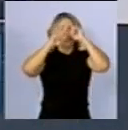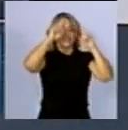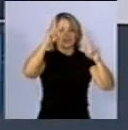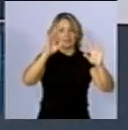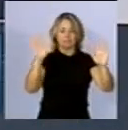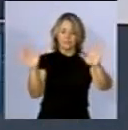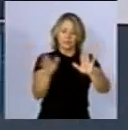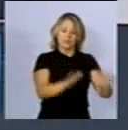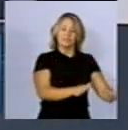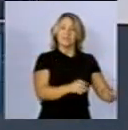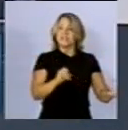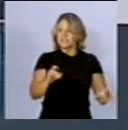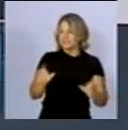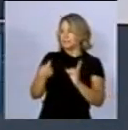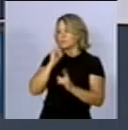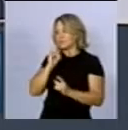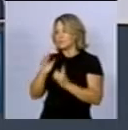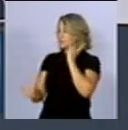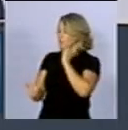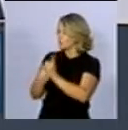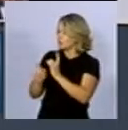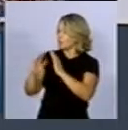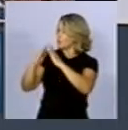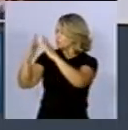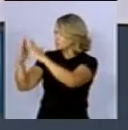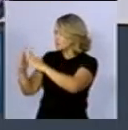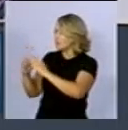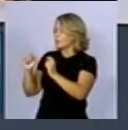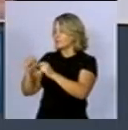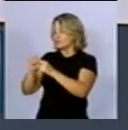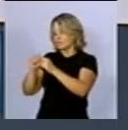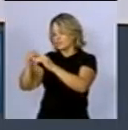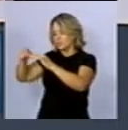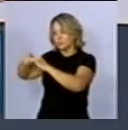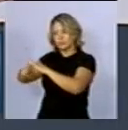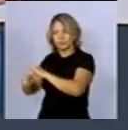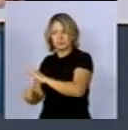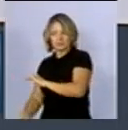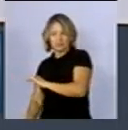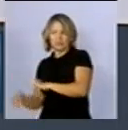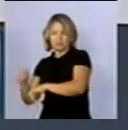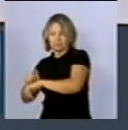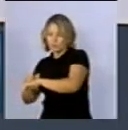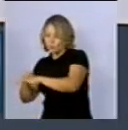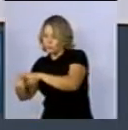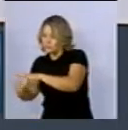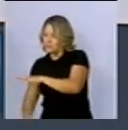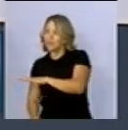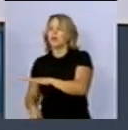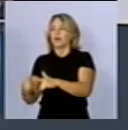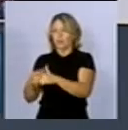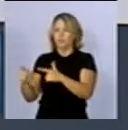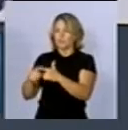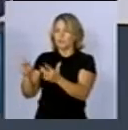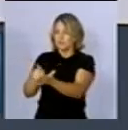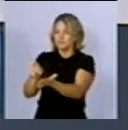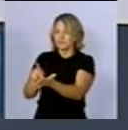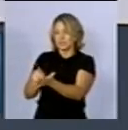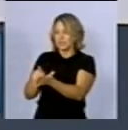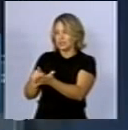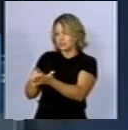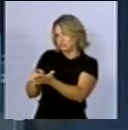comunidade e, enfim, eh, tiver que fazer subterrâneo para ele, isso é um grande obstáculo no empreendimento